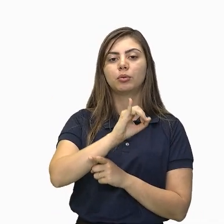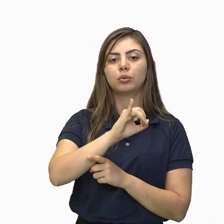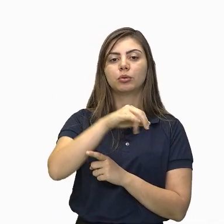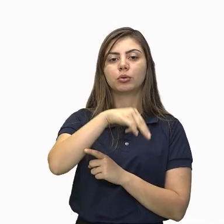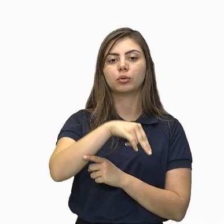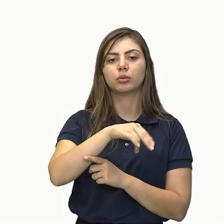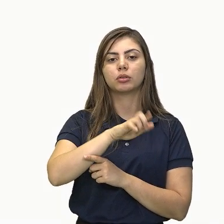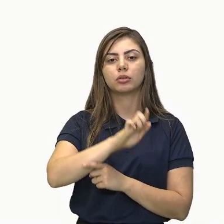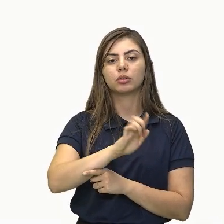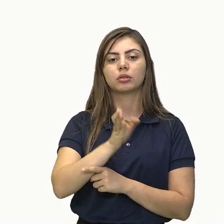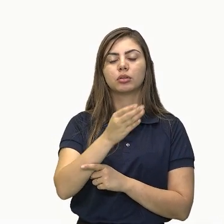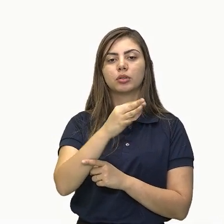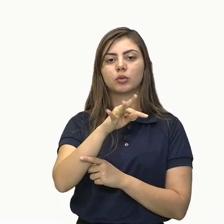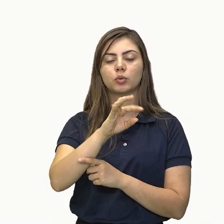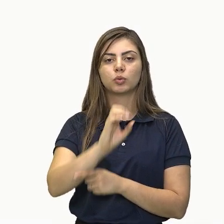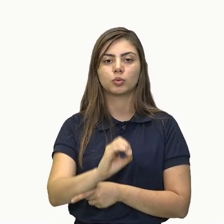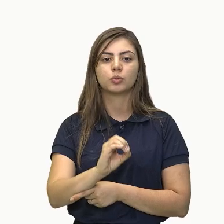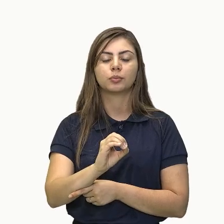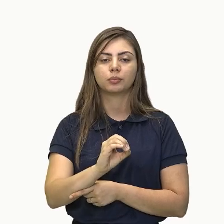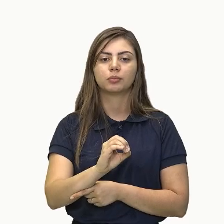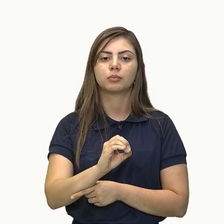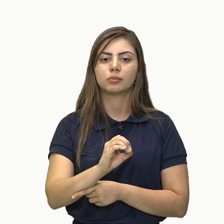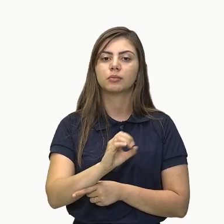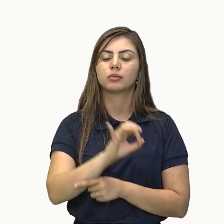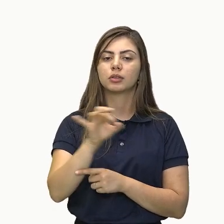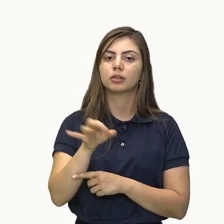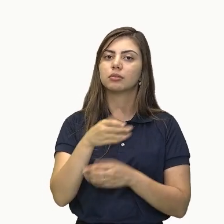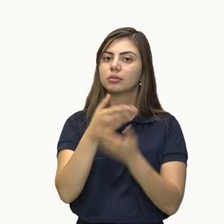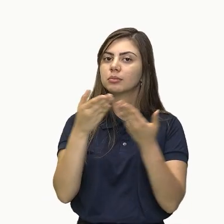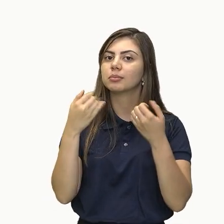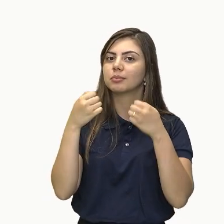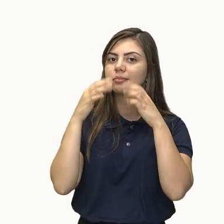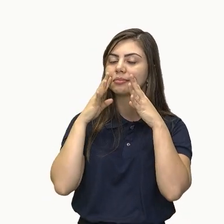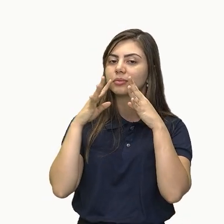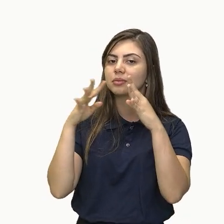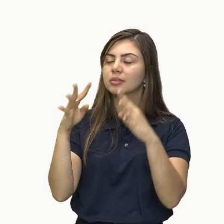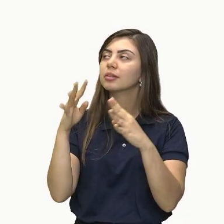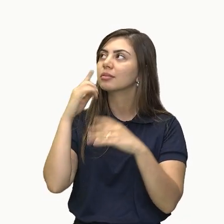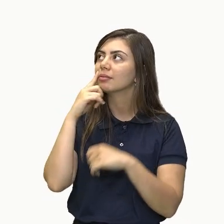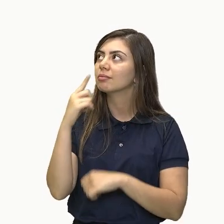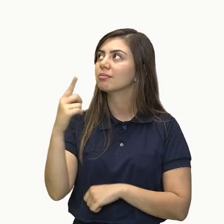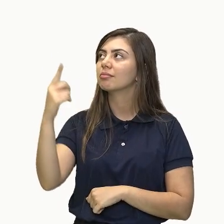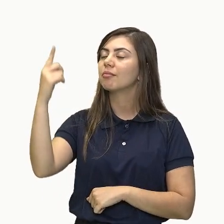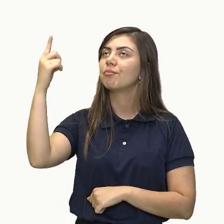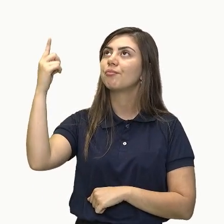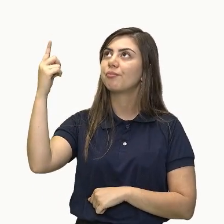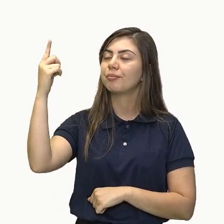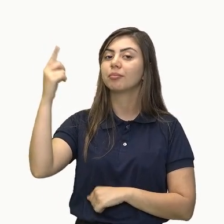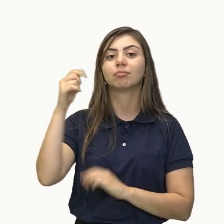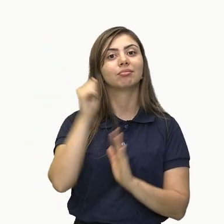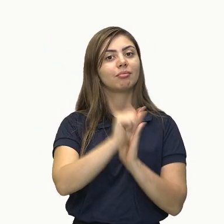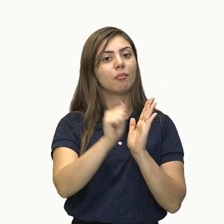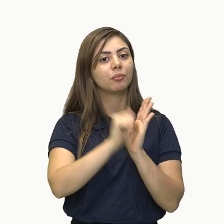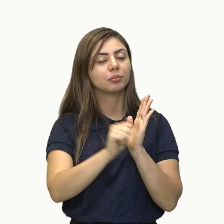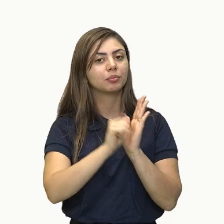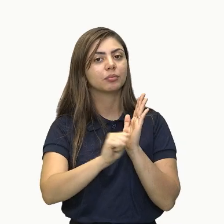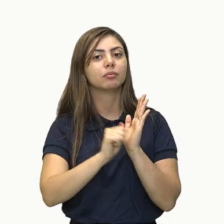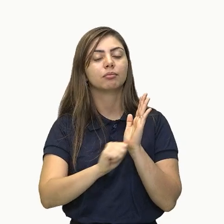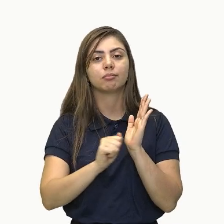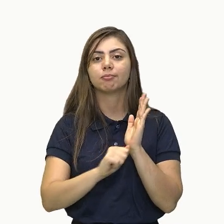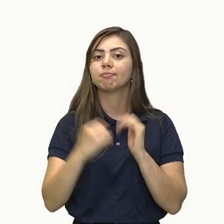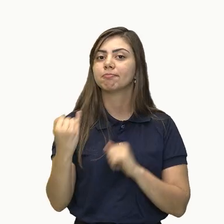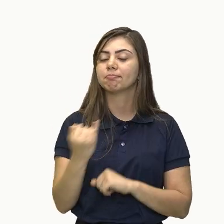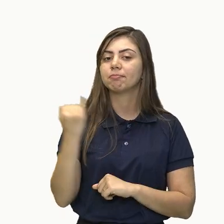Vou trazer muitos exemplos, então é importante que vocês prestem bastante atenção e anotem, né? Anotem